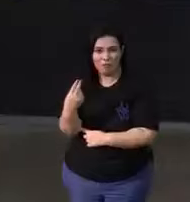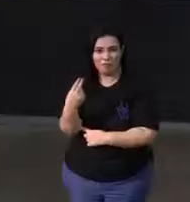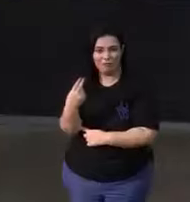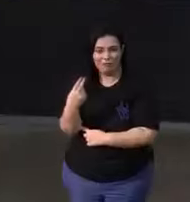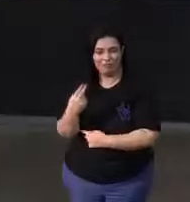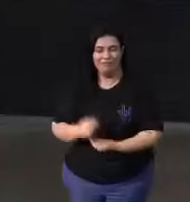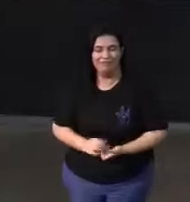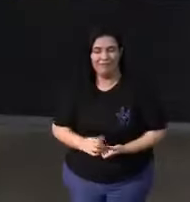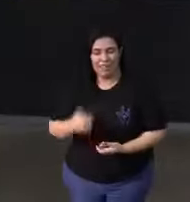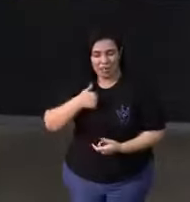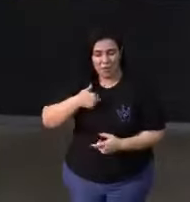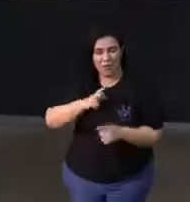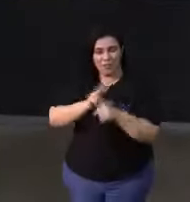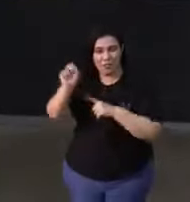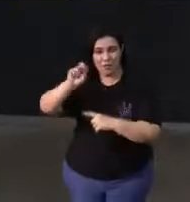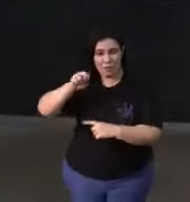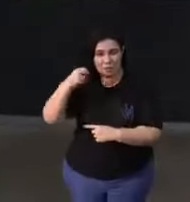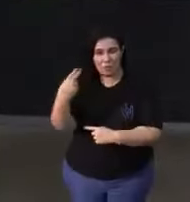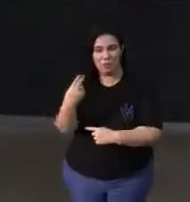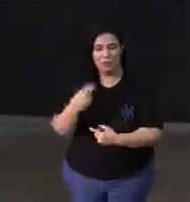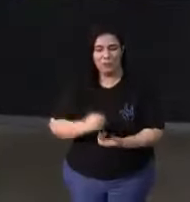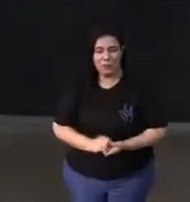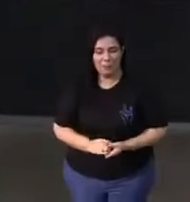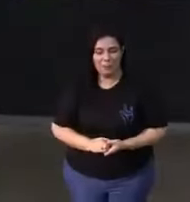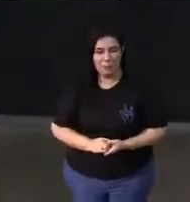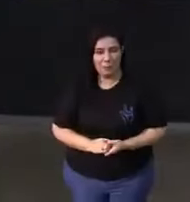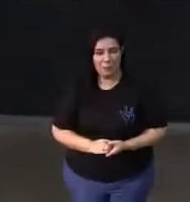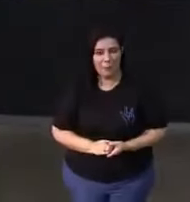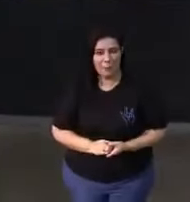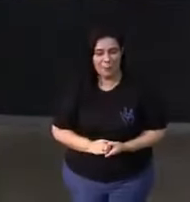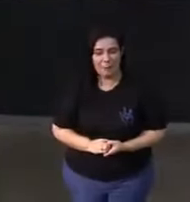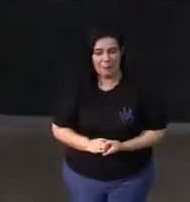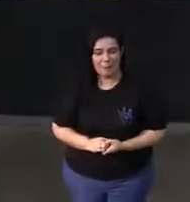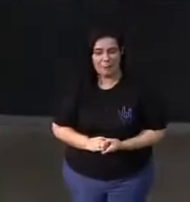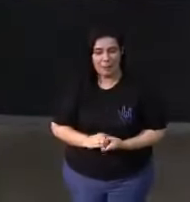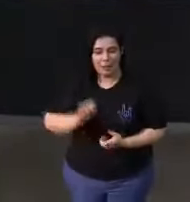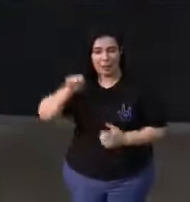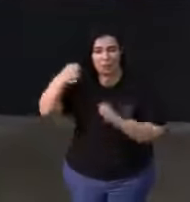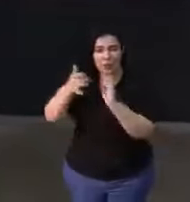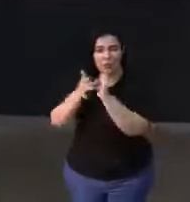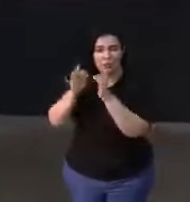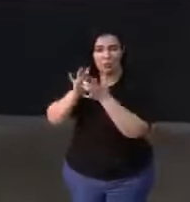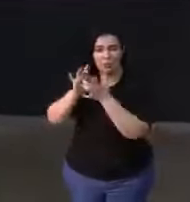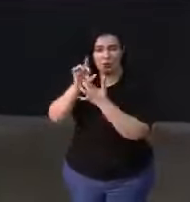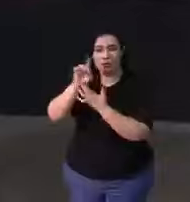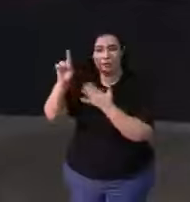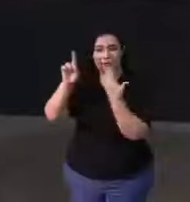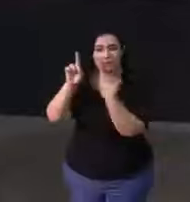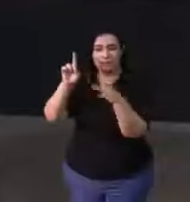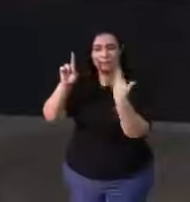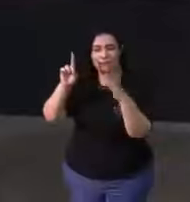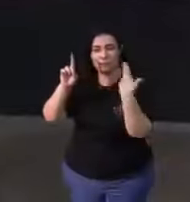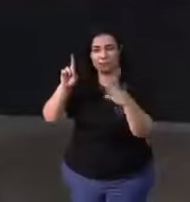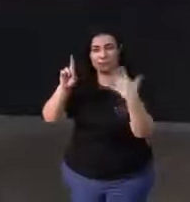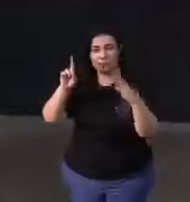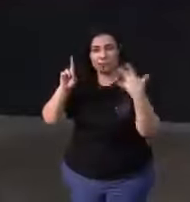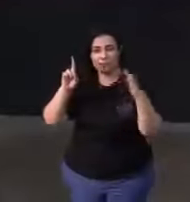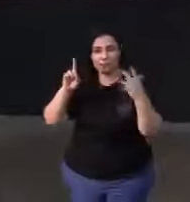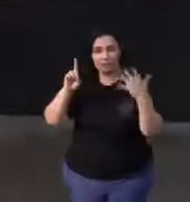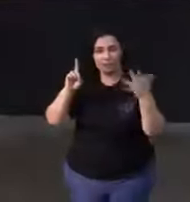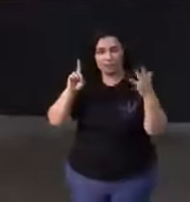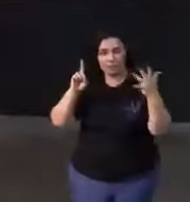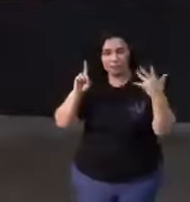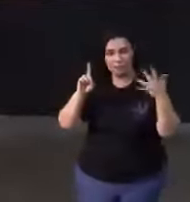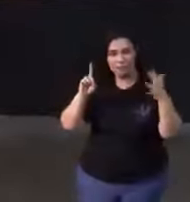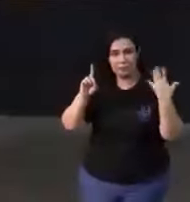vencer. Eu vou vencer. Em nome de Jesus Cristo.